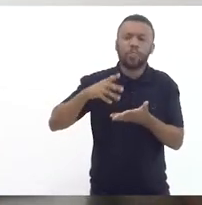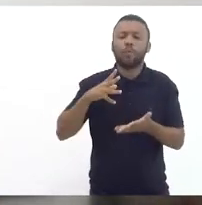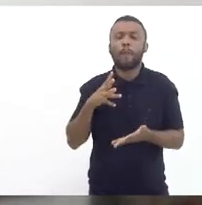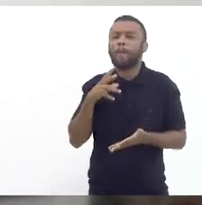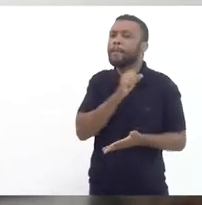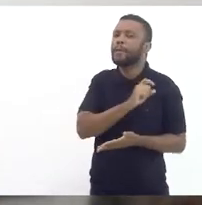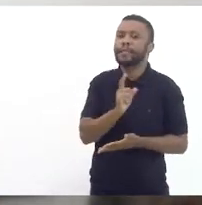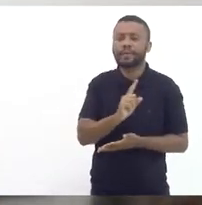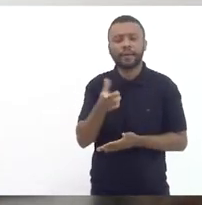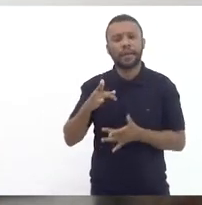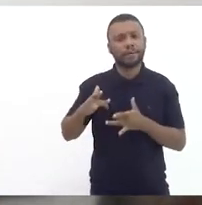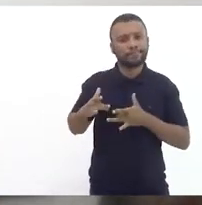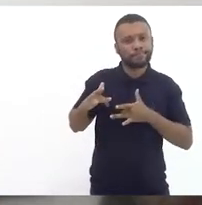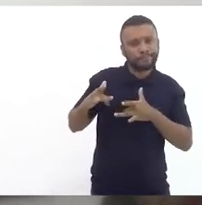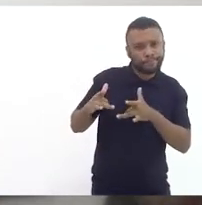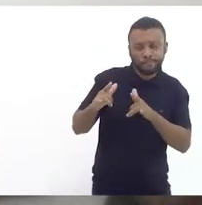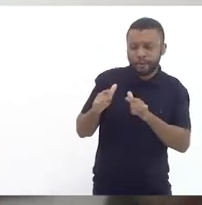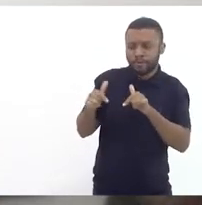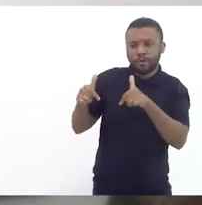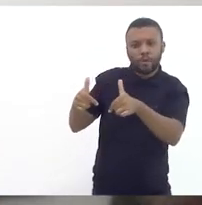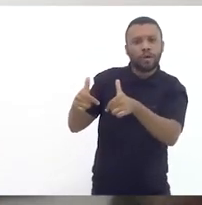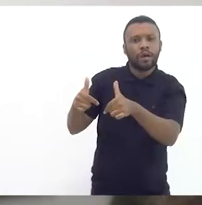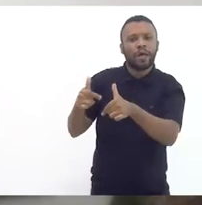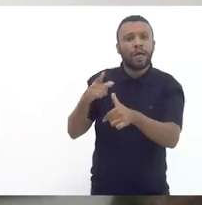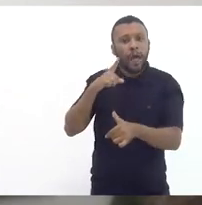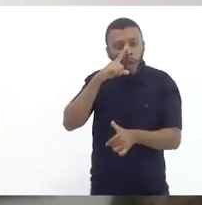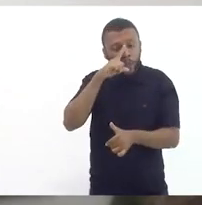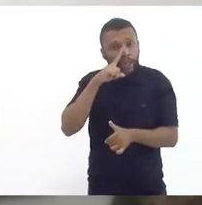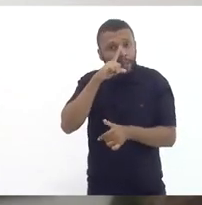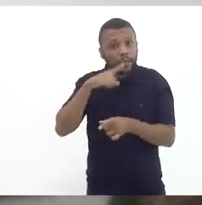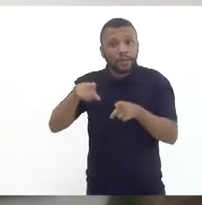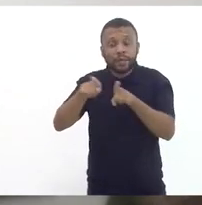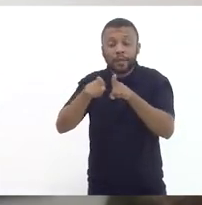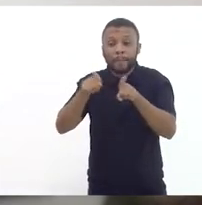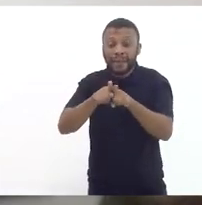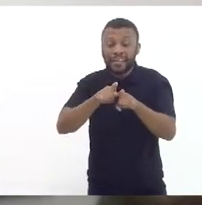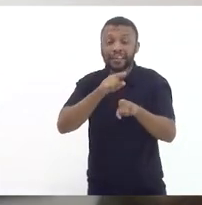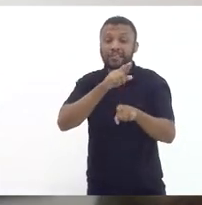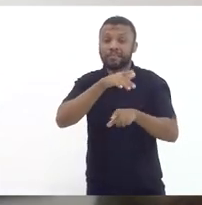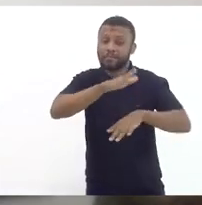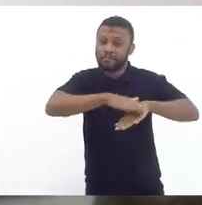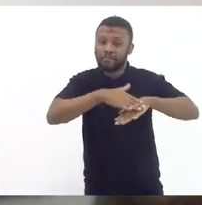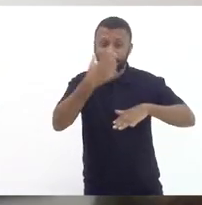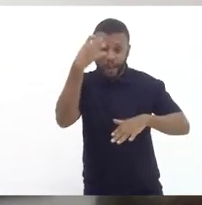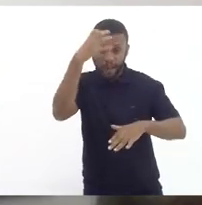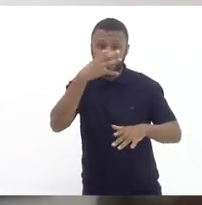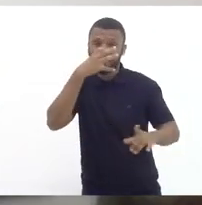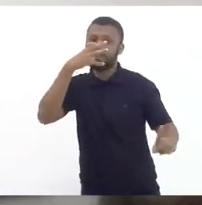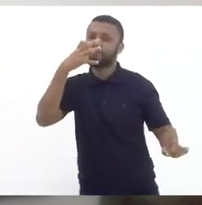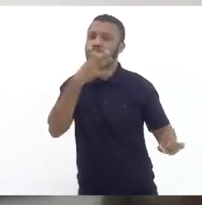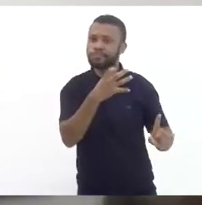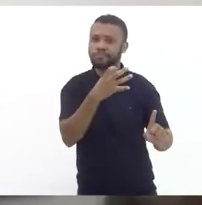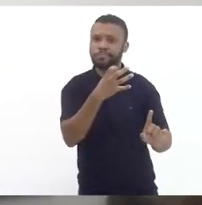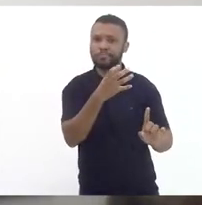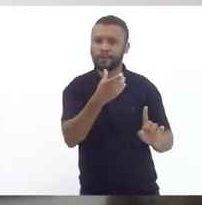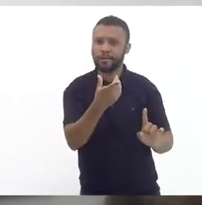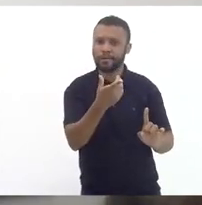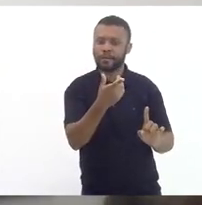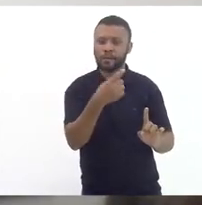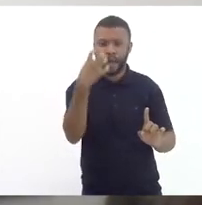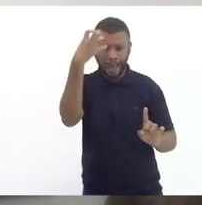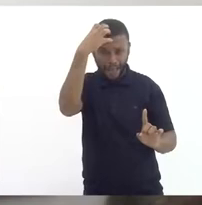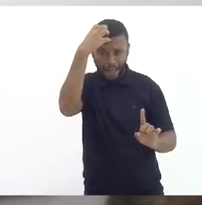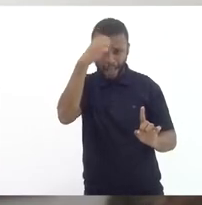ela é solidária nos riscos e que a sua omissão lhe será responsabilizada, porque nós estaremos aqui para